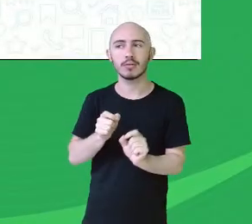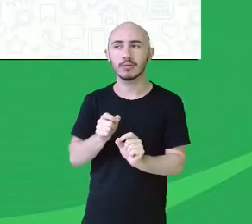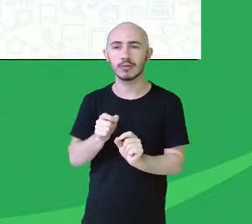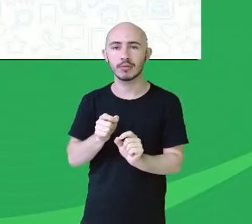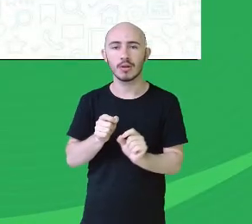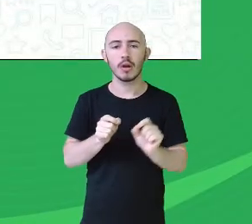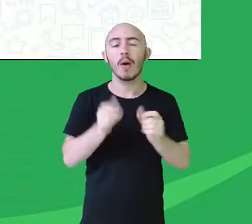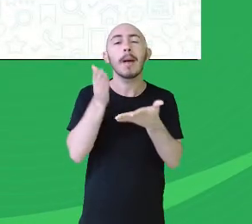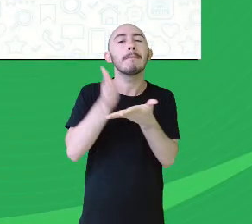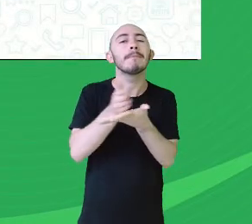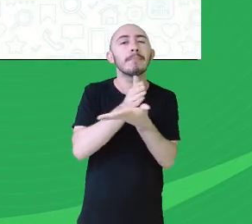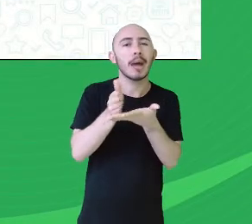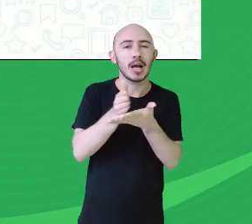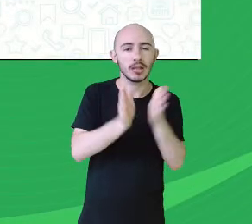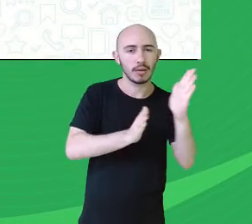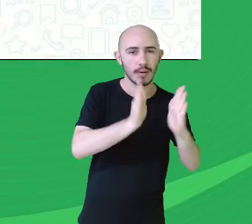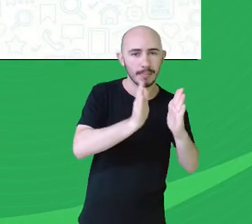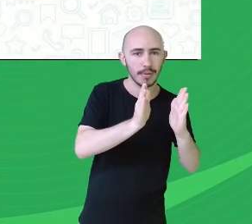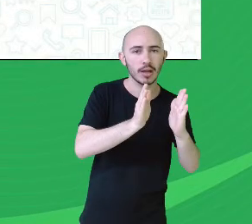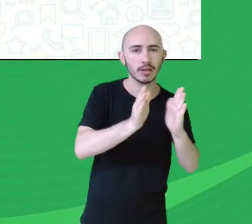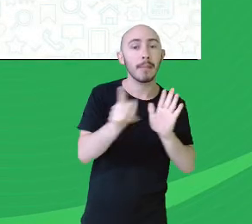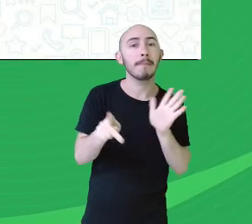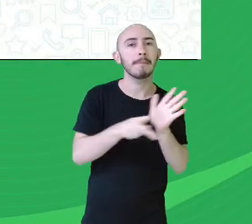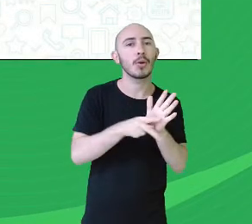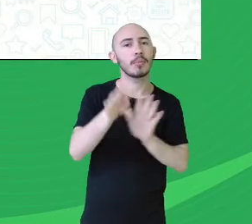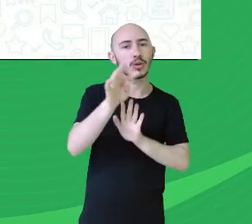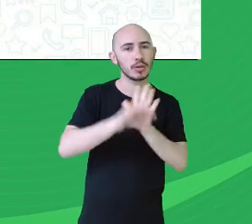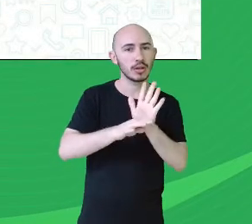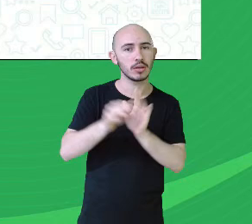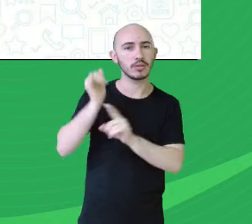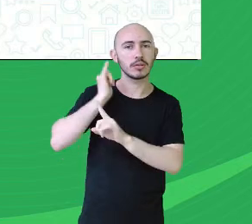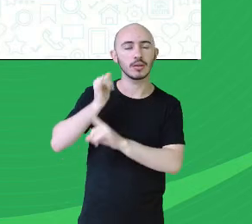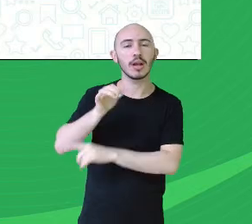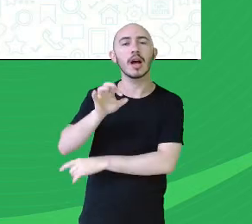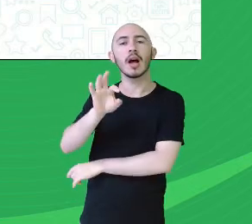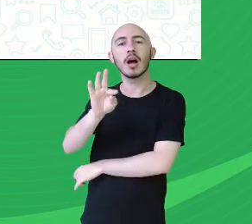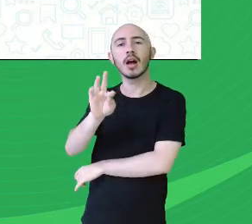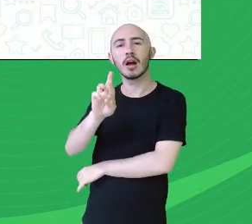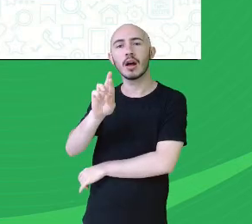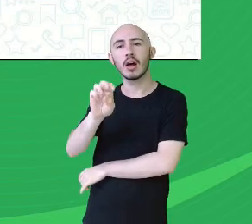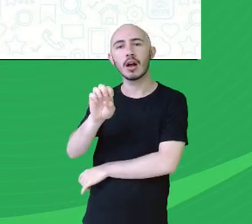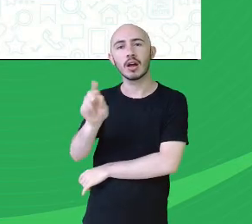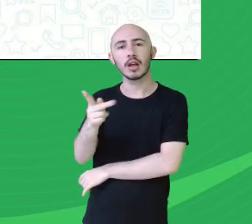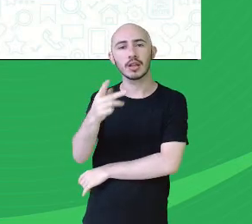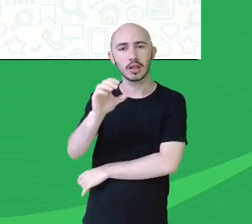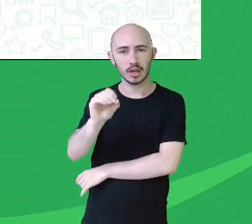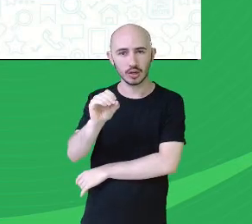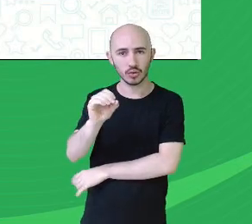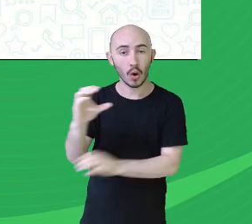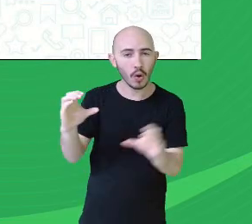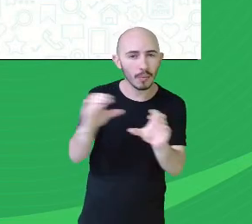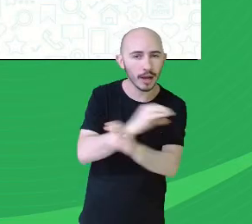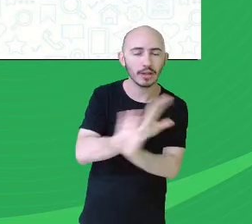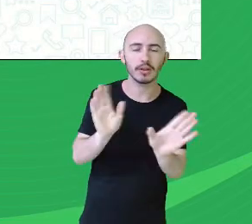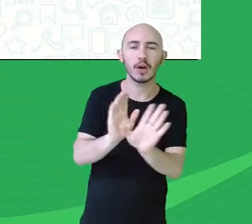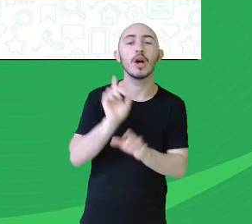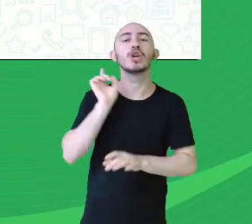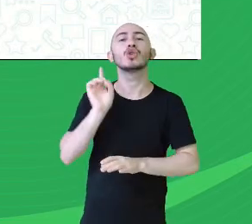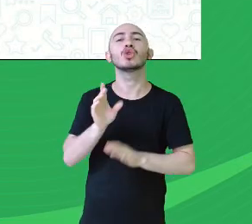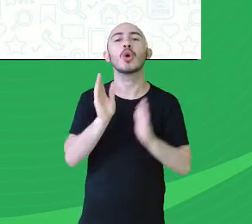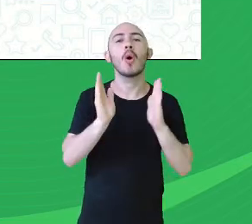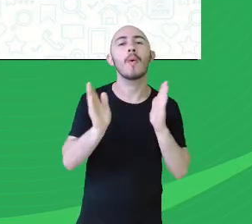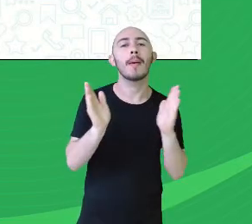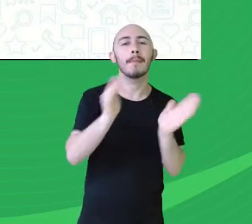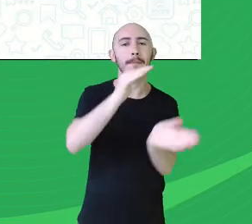é um pedacinho do texto, eu já falei isso para vocês. Então, quando eu falo trecho, eu não estou trazendo um texto completo, eu estou trazendo